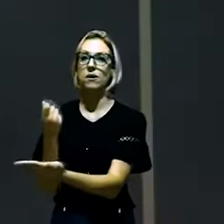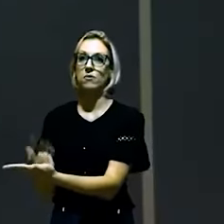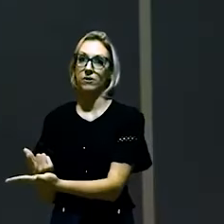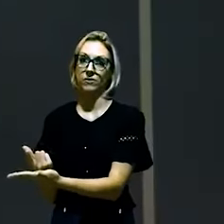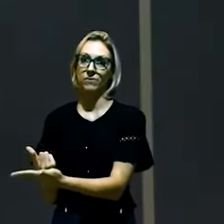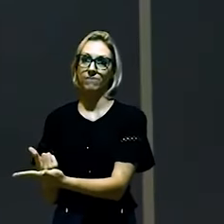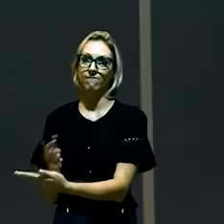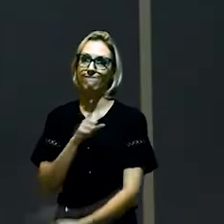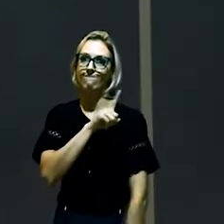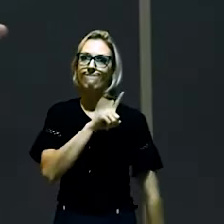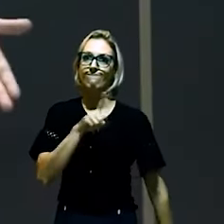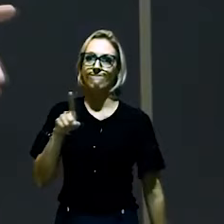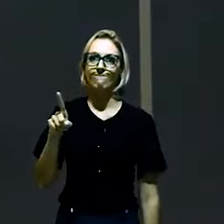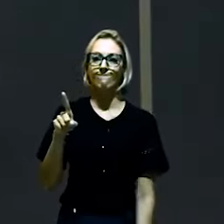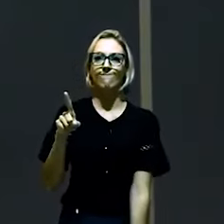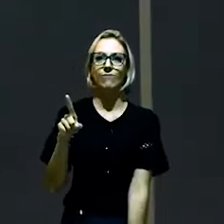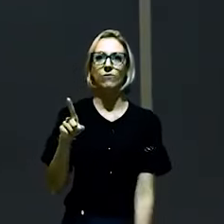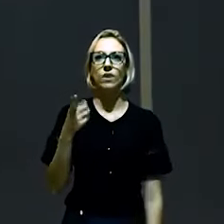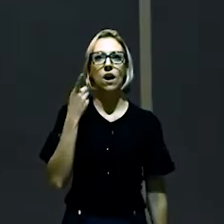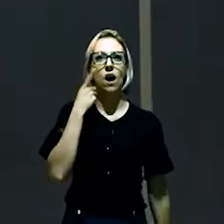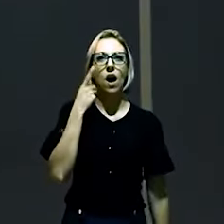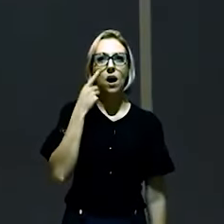E quando você vê, já se torna normal.